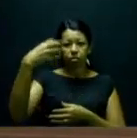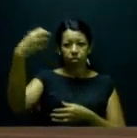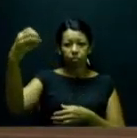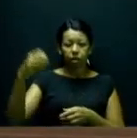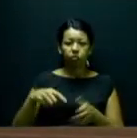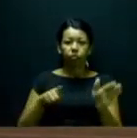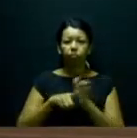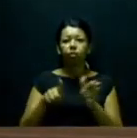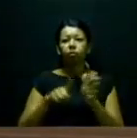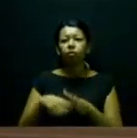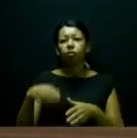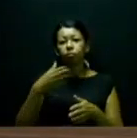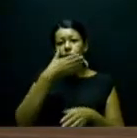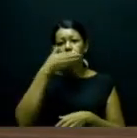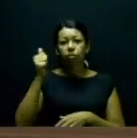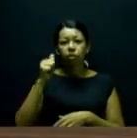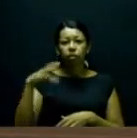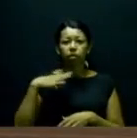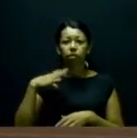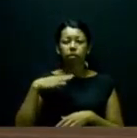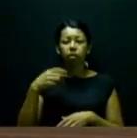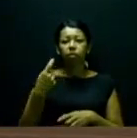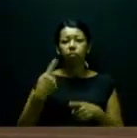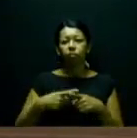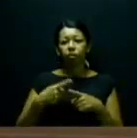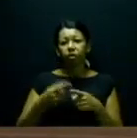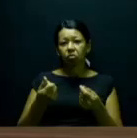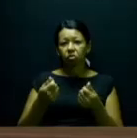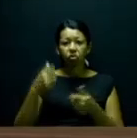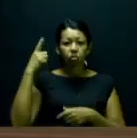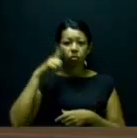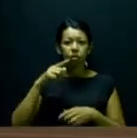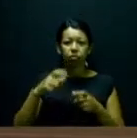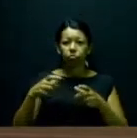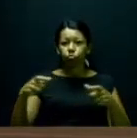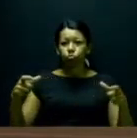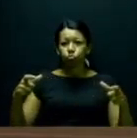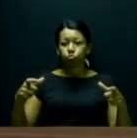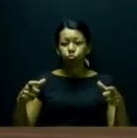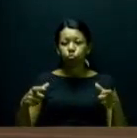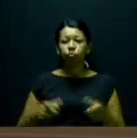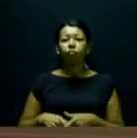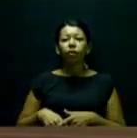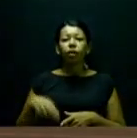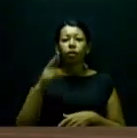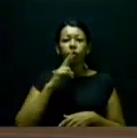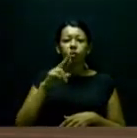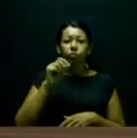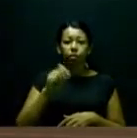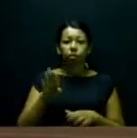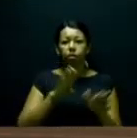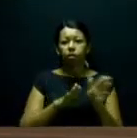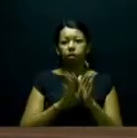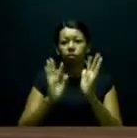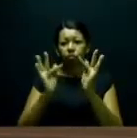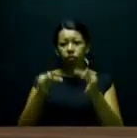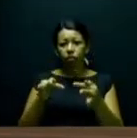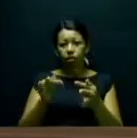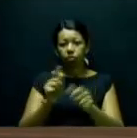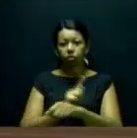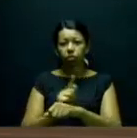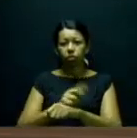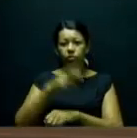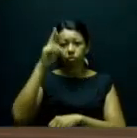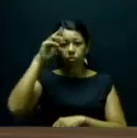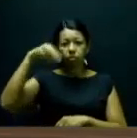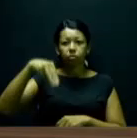quanto às melhorias na cidade, uma vez que os valores arrecadados são grande vulto, e responde que até o final da gestão do